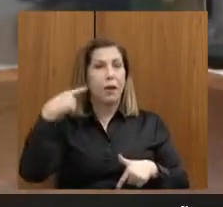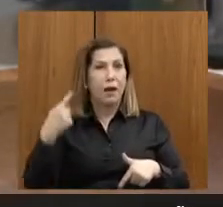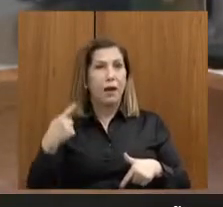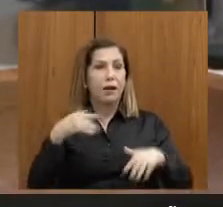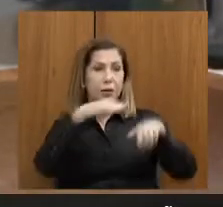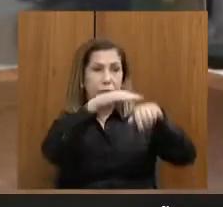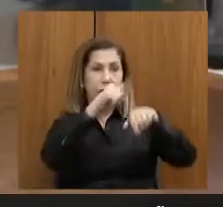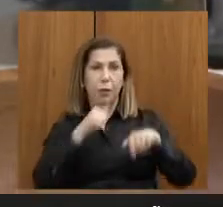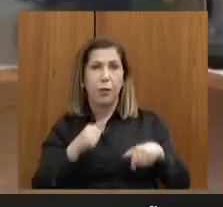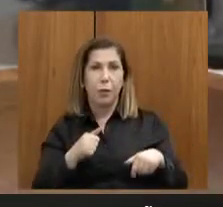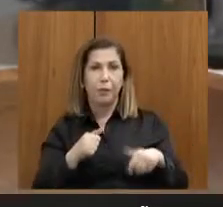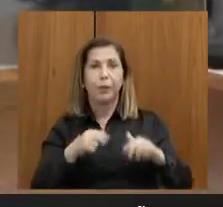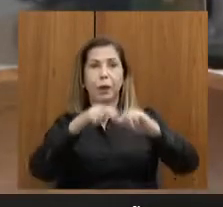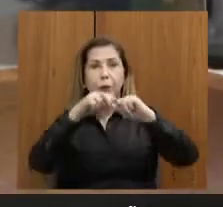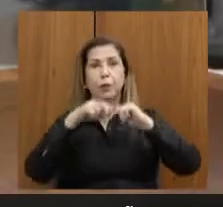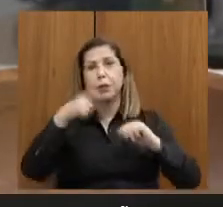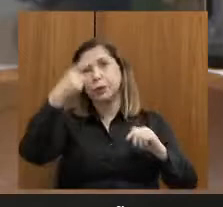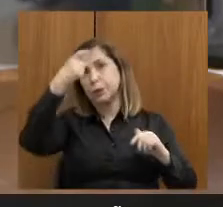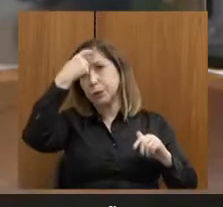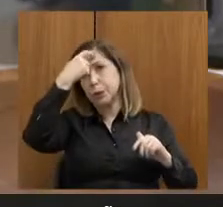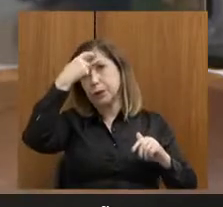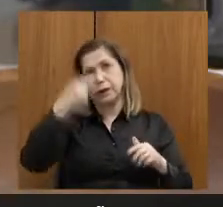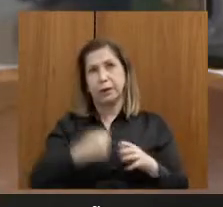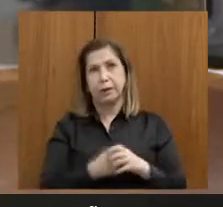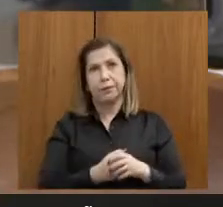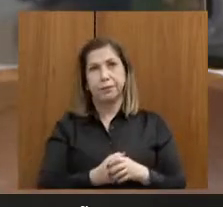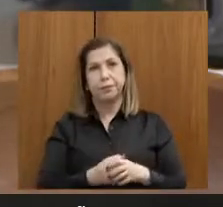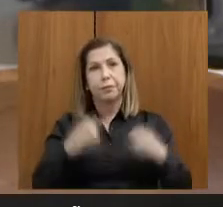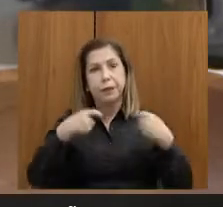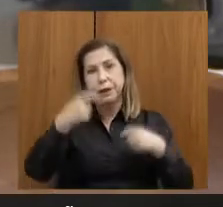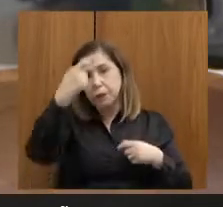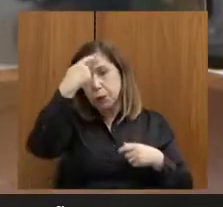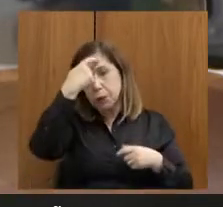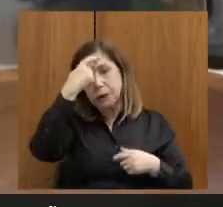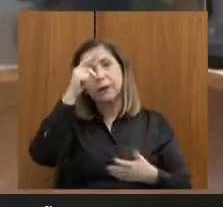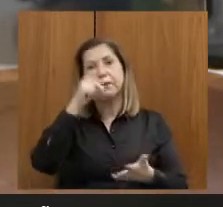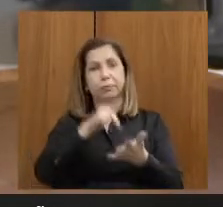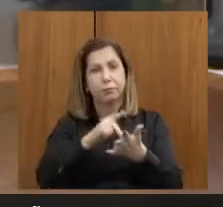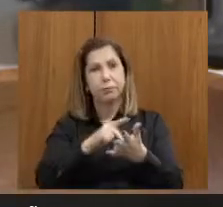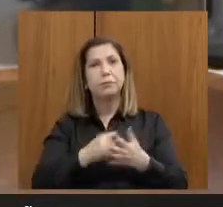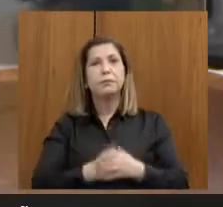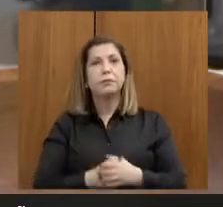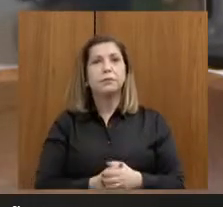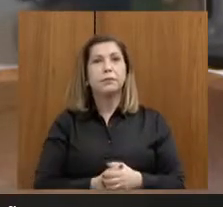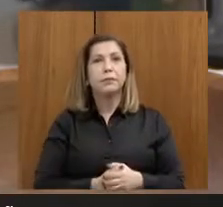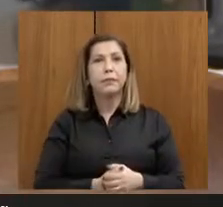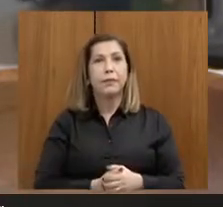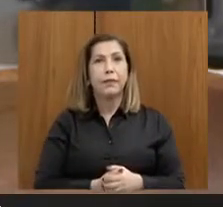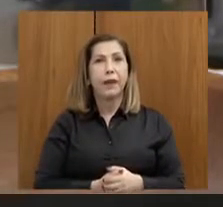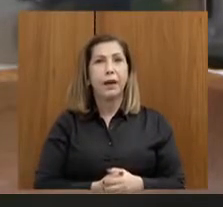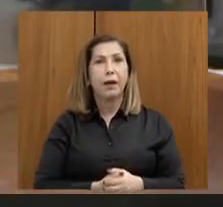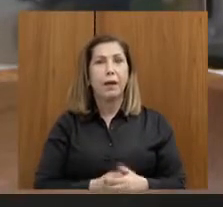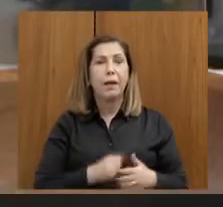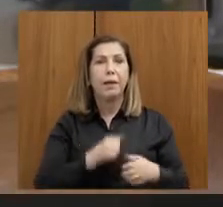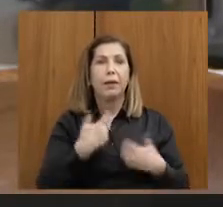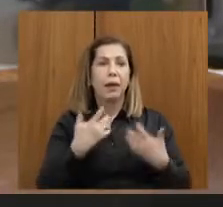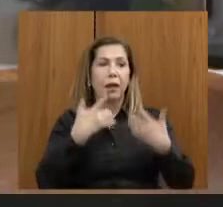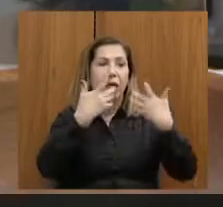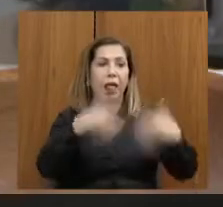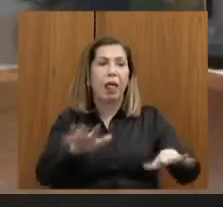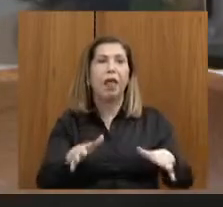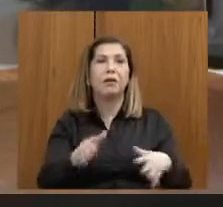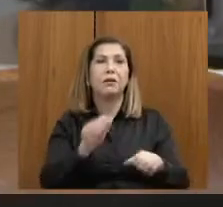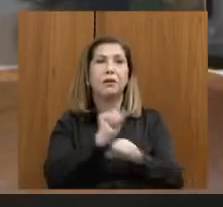tem que ter essa consciência a gente precisa conscientiza disso e não dá mais para gente deixar